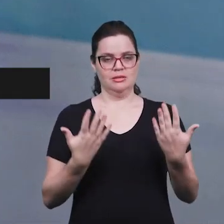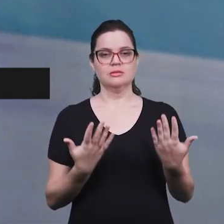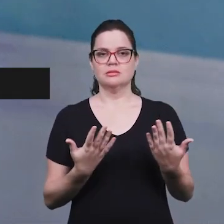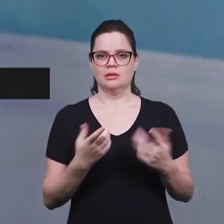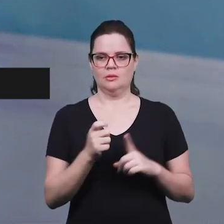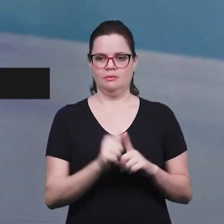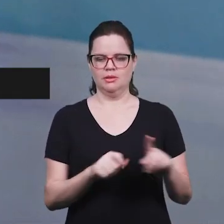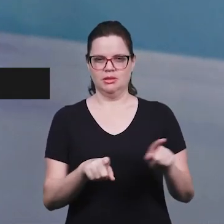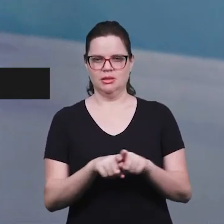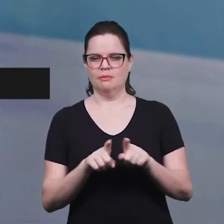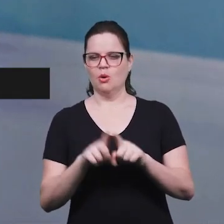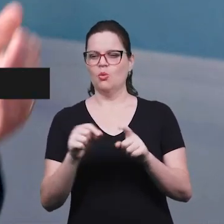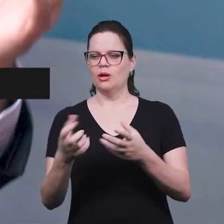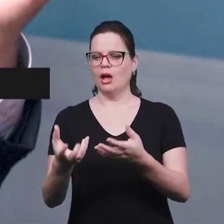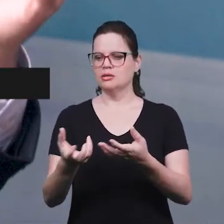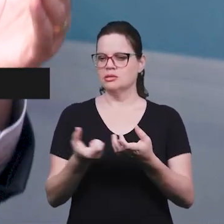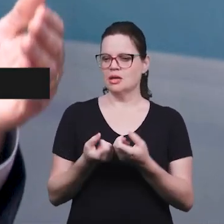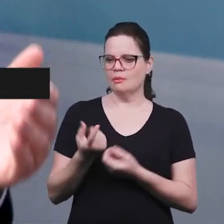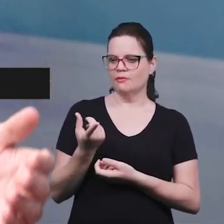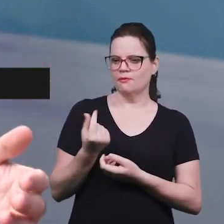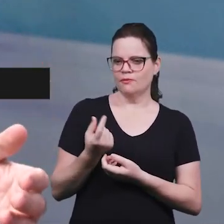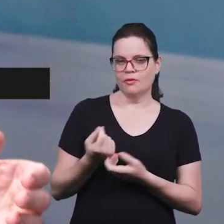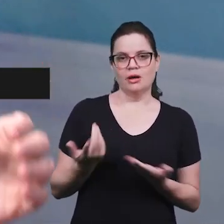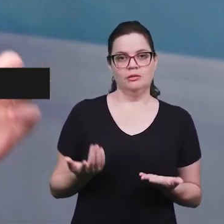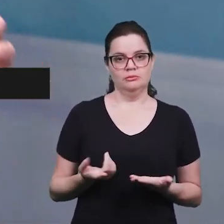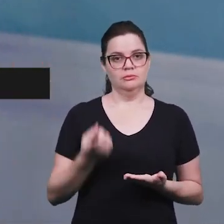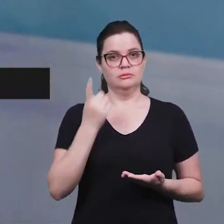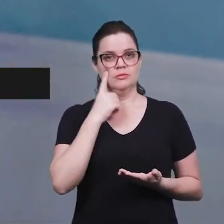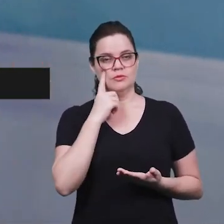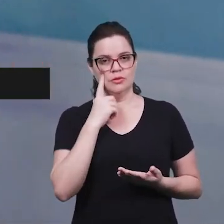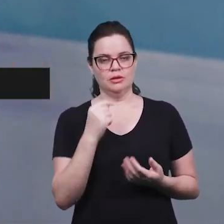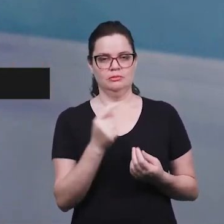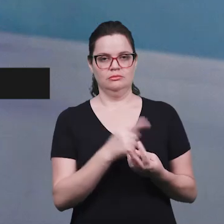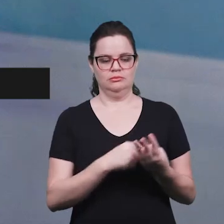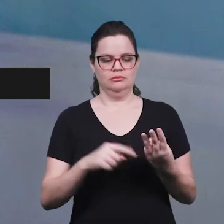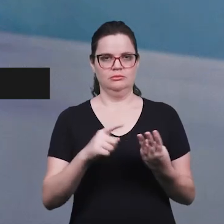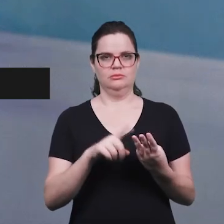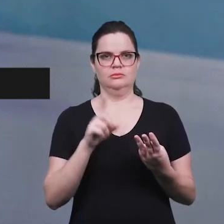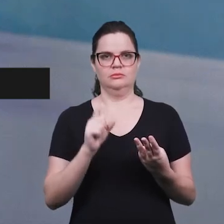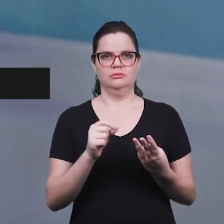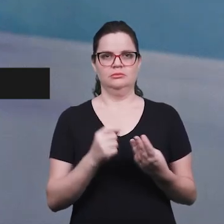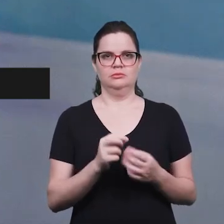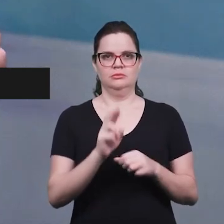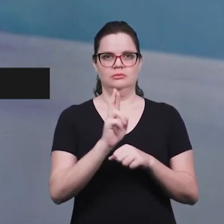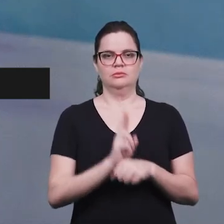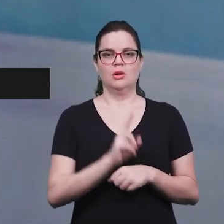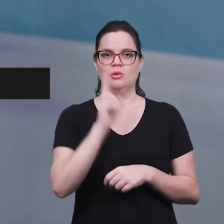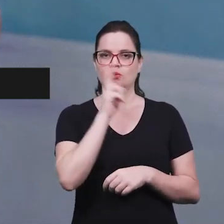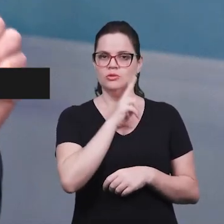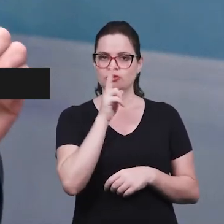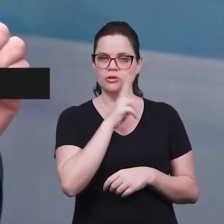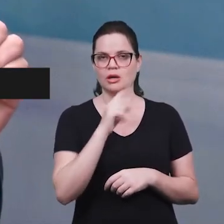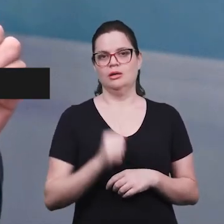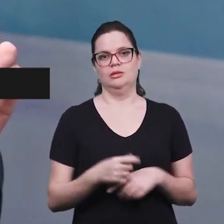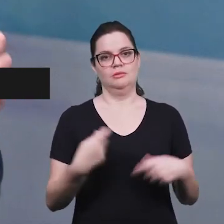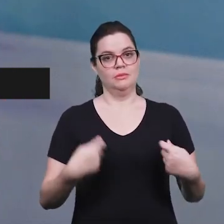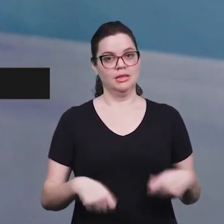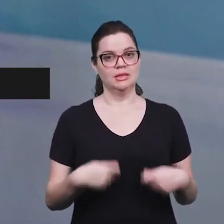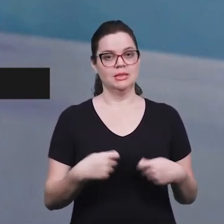também enxergar tudo que a minha família recebe. E coloque um terceiro elemento, reserva de